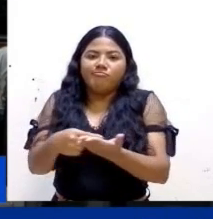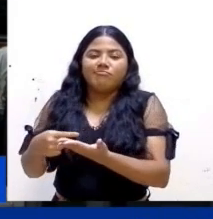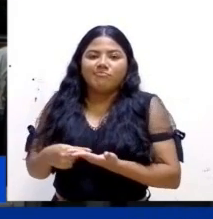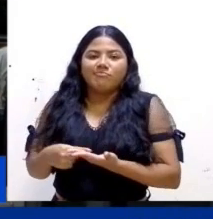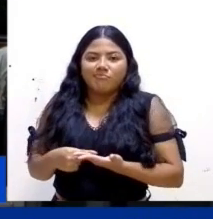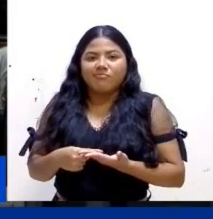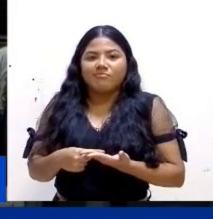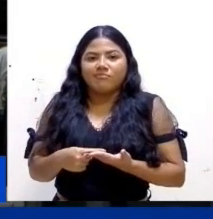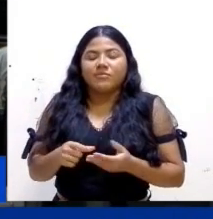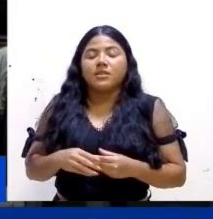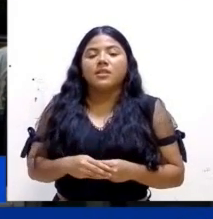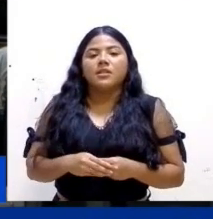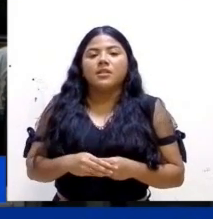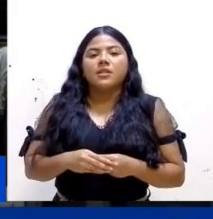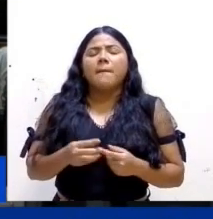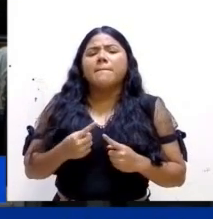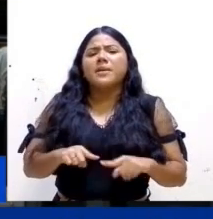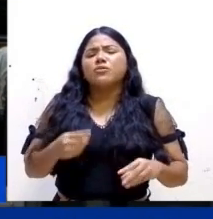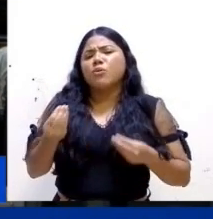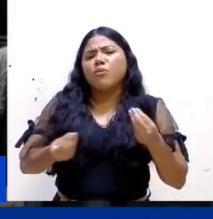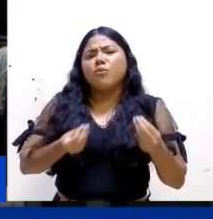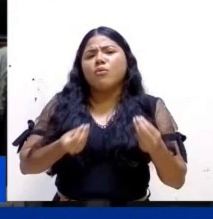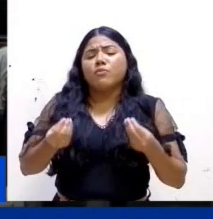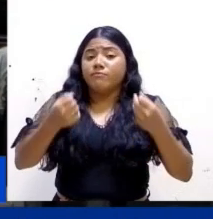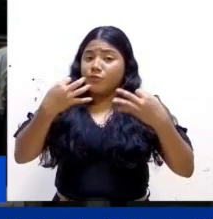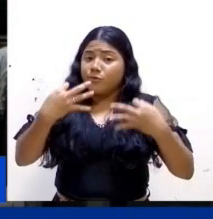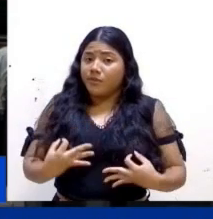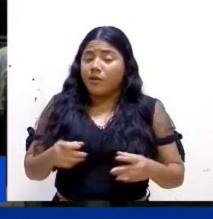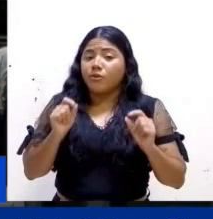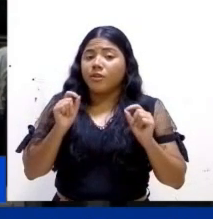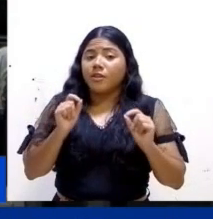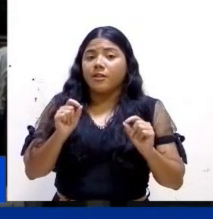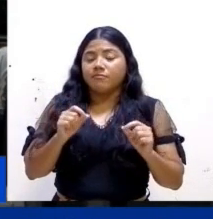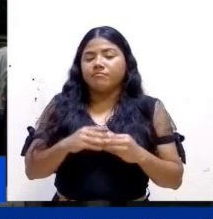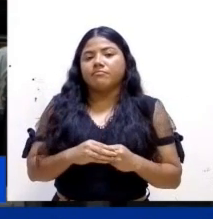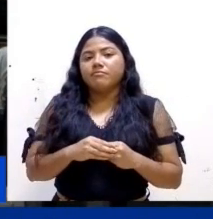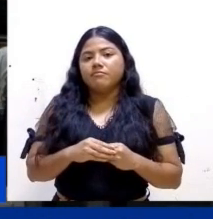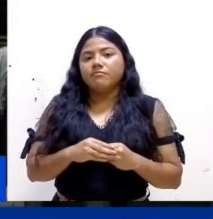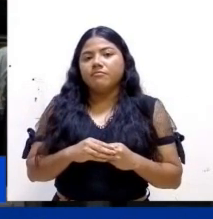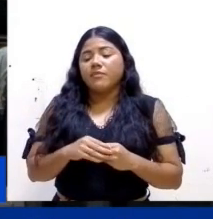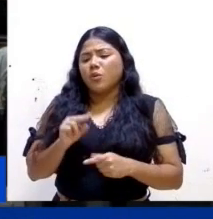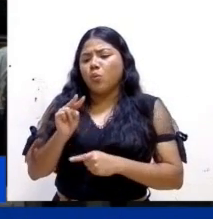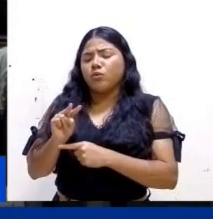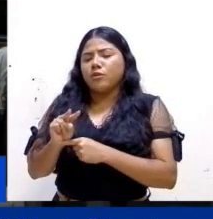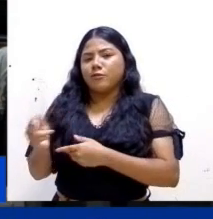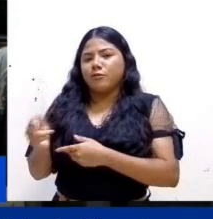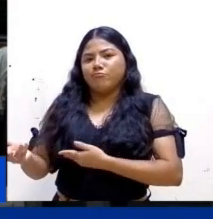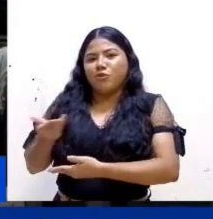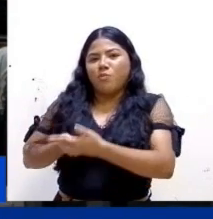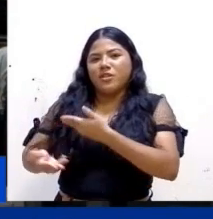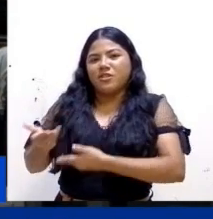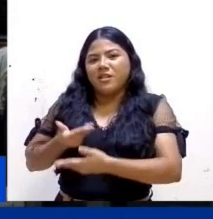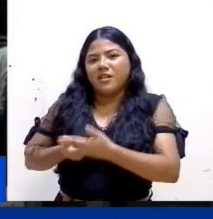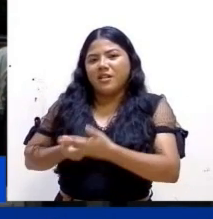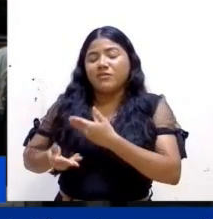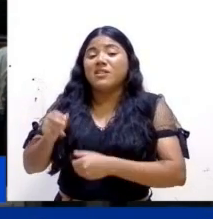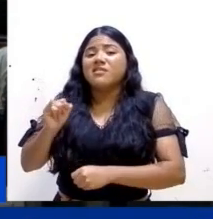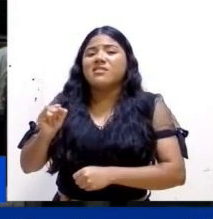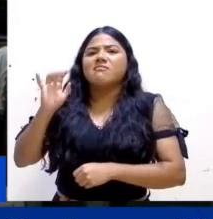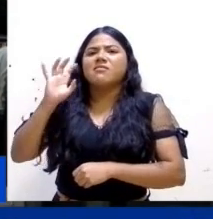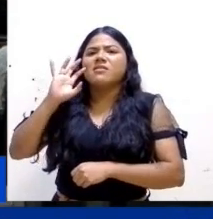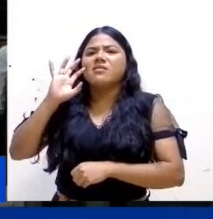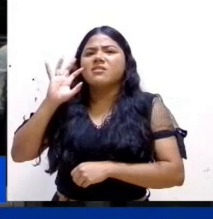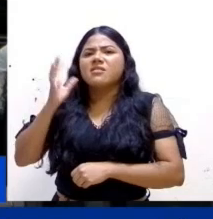Guarda compartilhada não é isso. Guarda compartilhada é que todas as decisões relacionadas